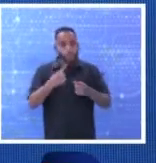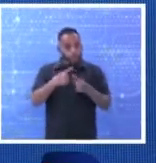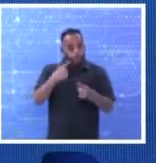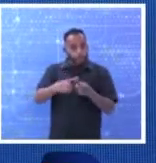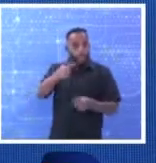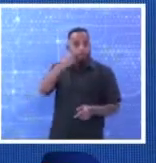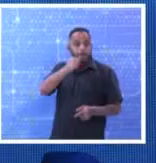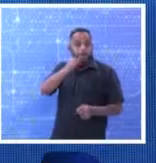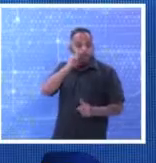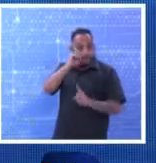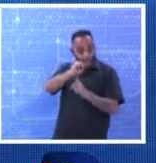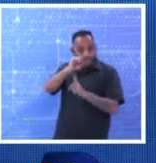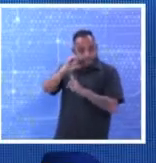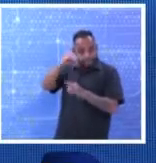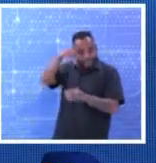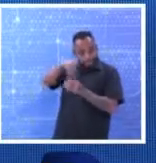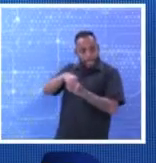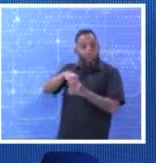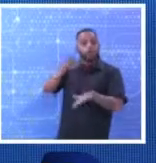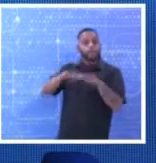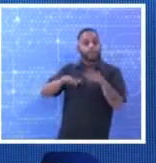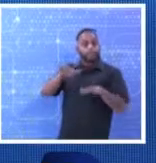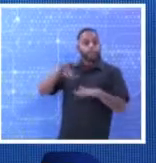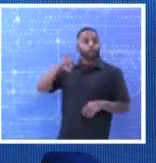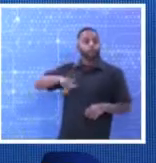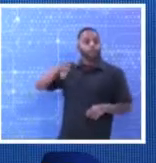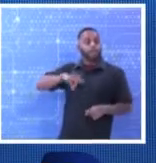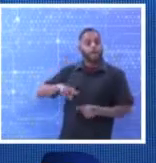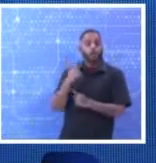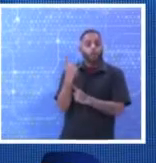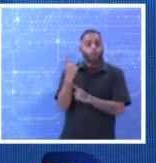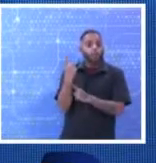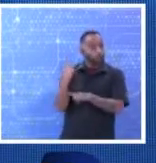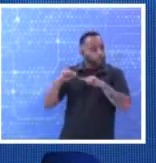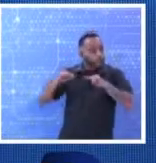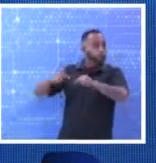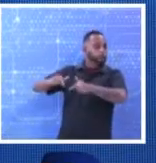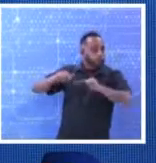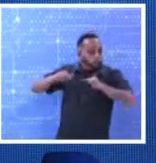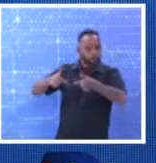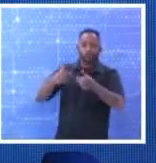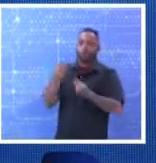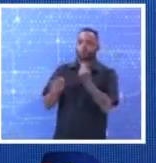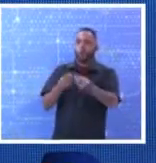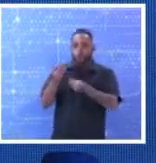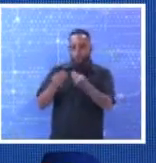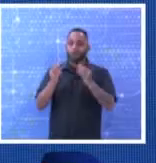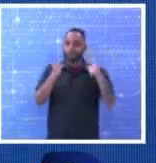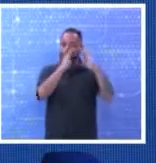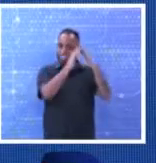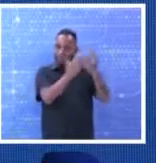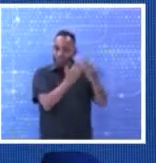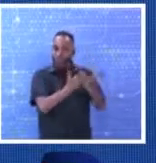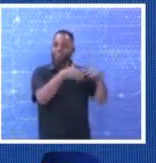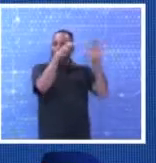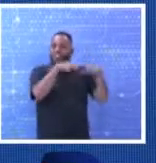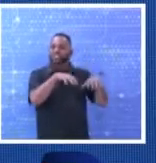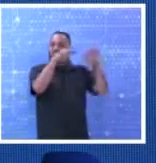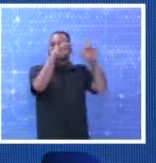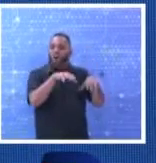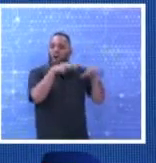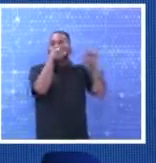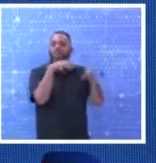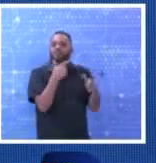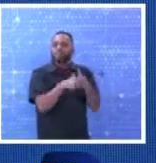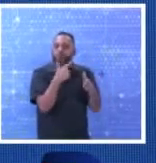em Santa Catarina são a única que provém renda então quero cuidar dali tem escola que tá chovendo dentro nós precisamos consertar